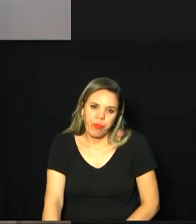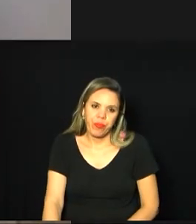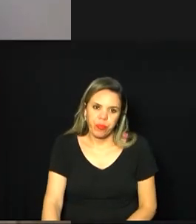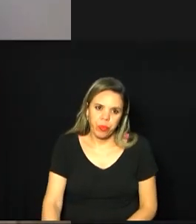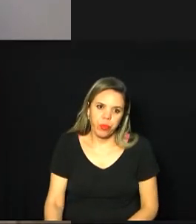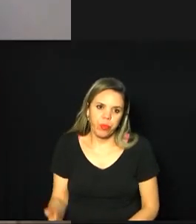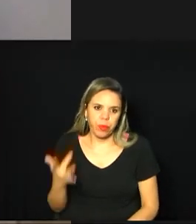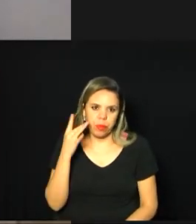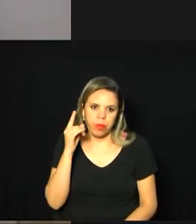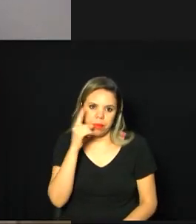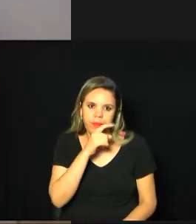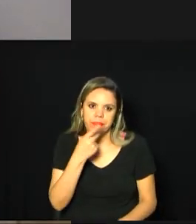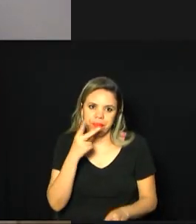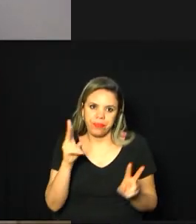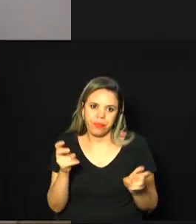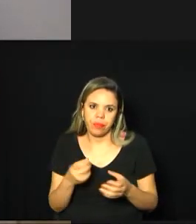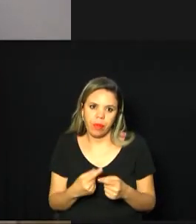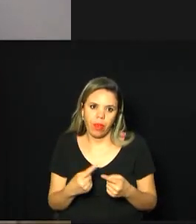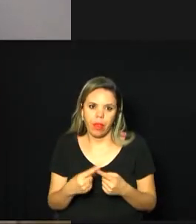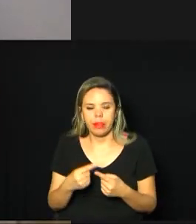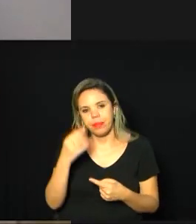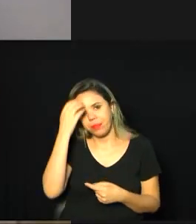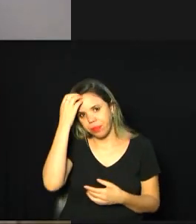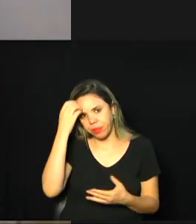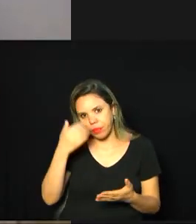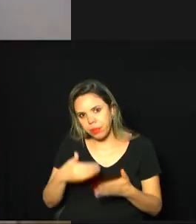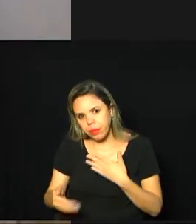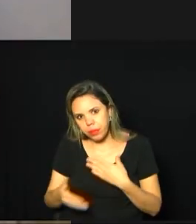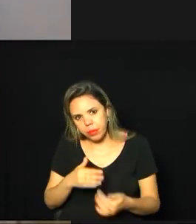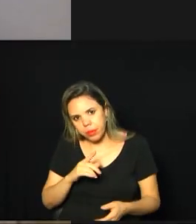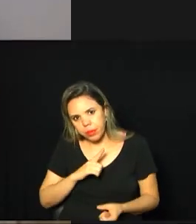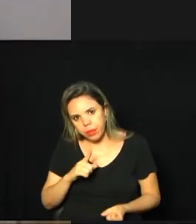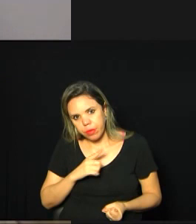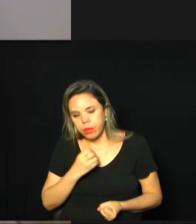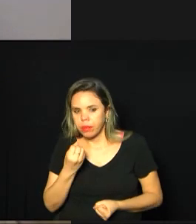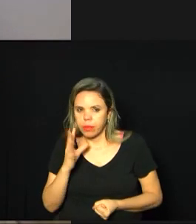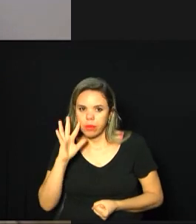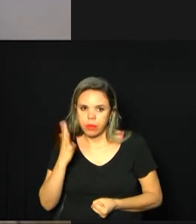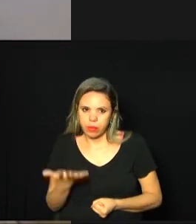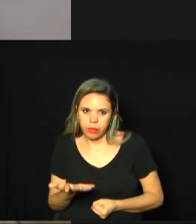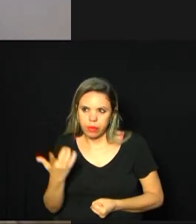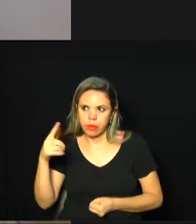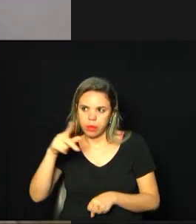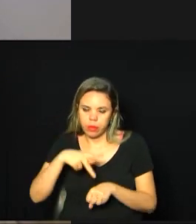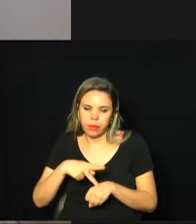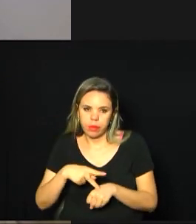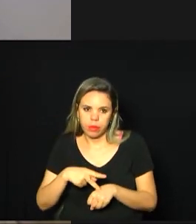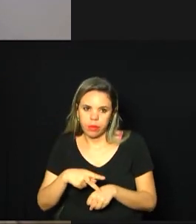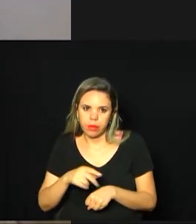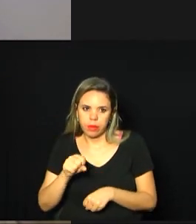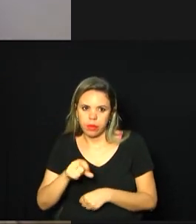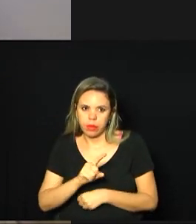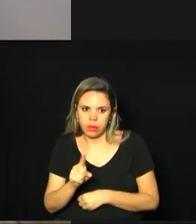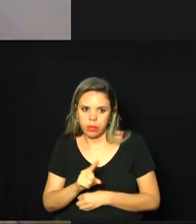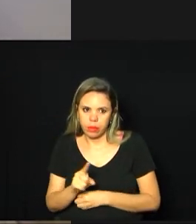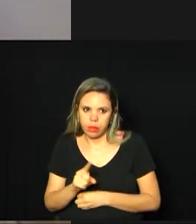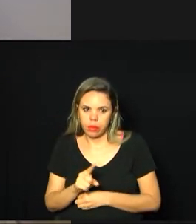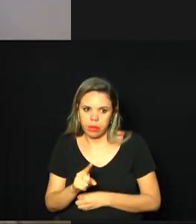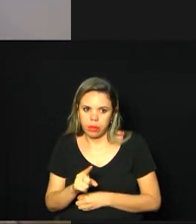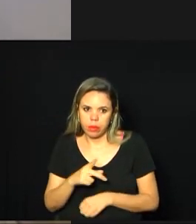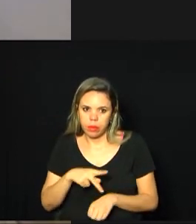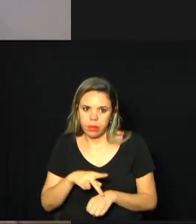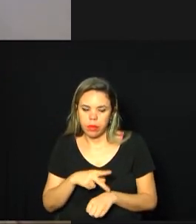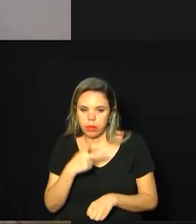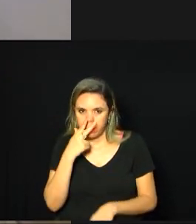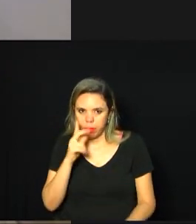Eu acho difícil falar sobre isso porque, independente de termos bons resultados em outros países ou não, nós